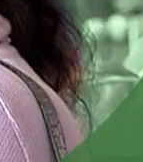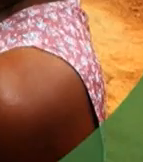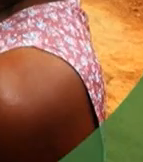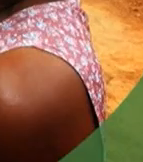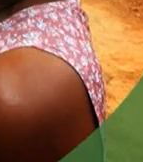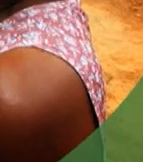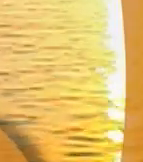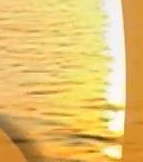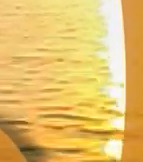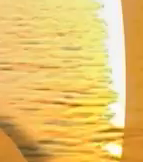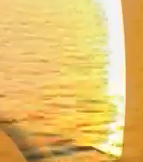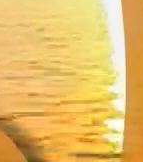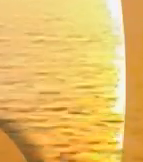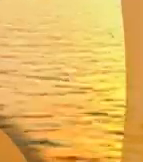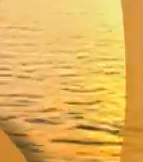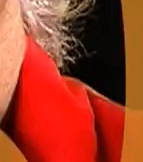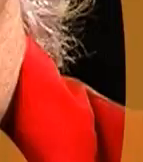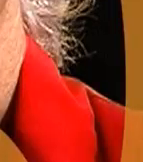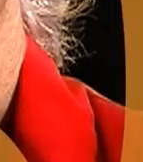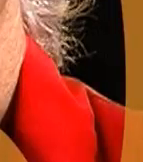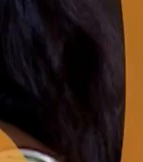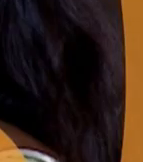E aí